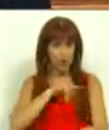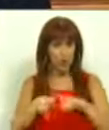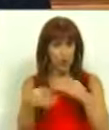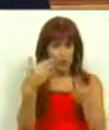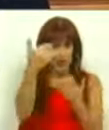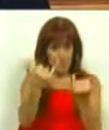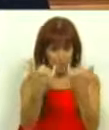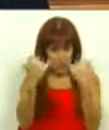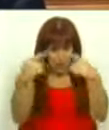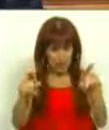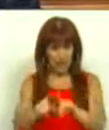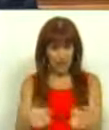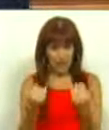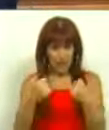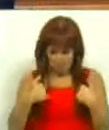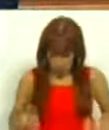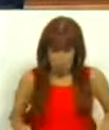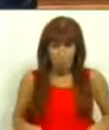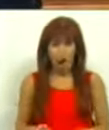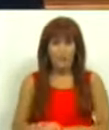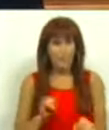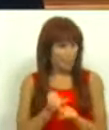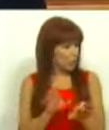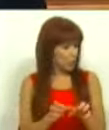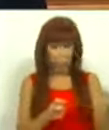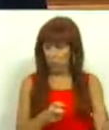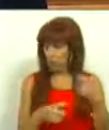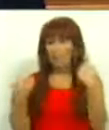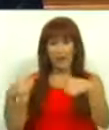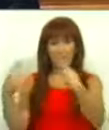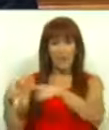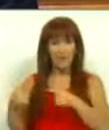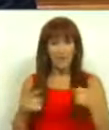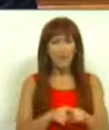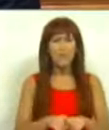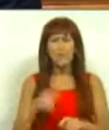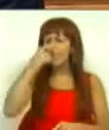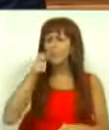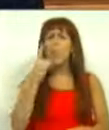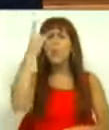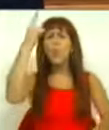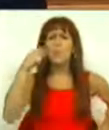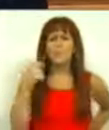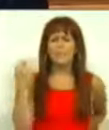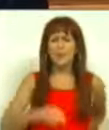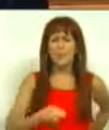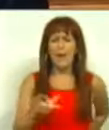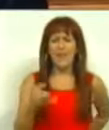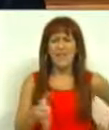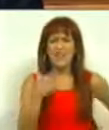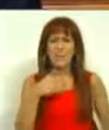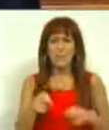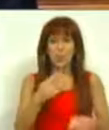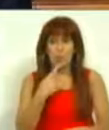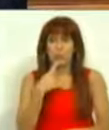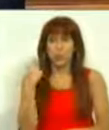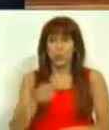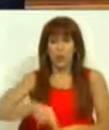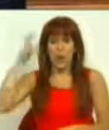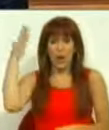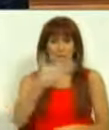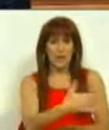deputado tem esta informação, que é a informação que eu tenho e os restantes grupos parlamentares também têm, do cidadão que pagou uma taxa moderadora excessiva